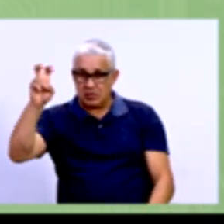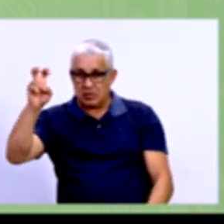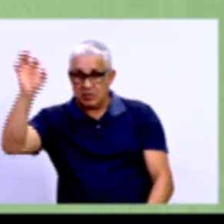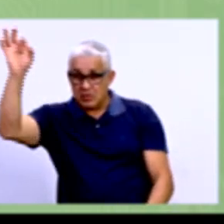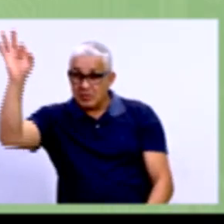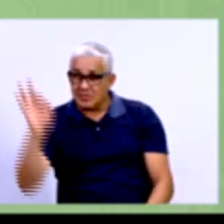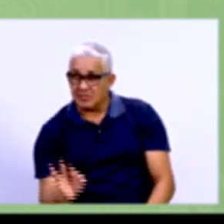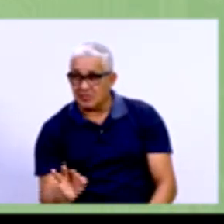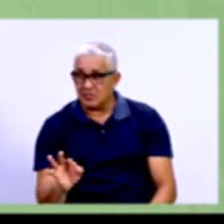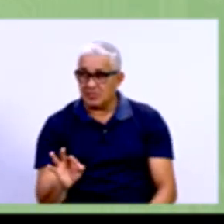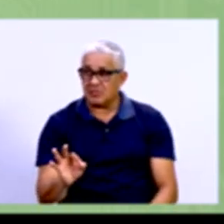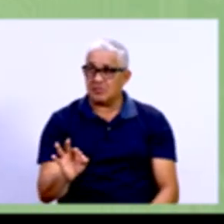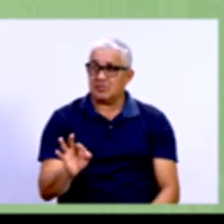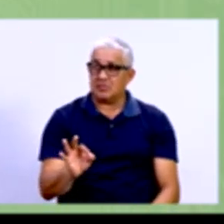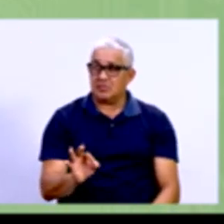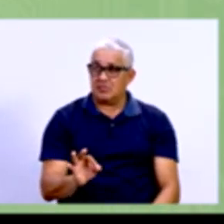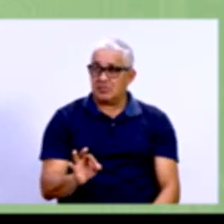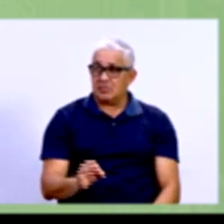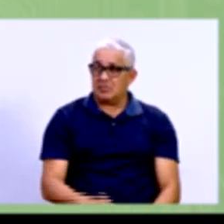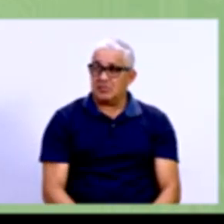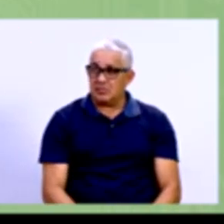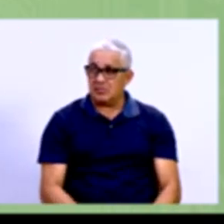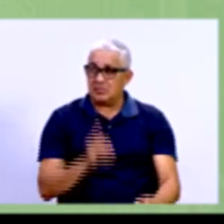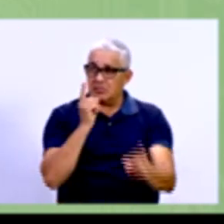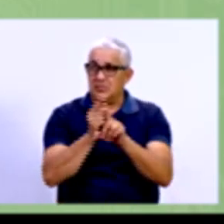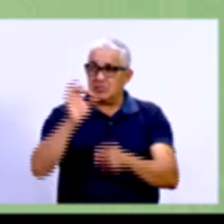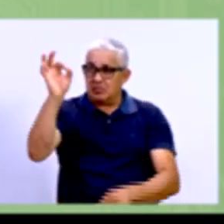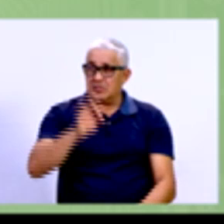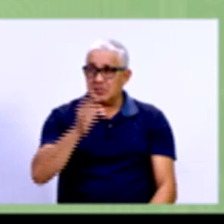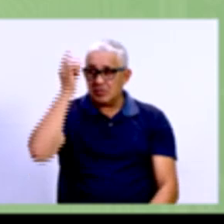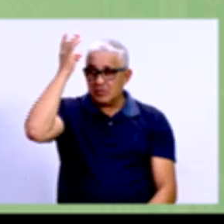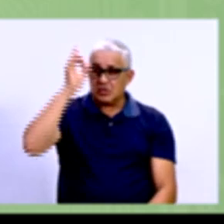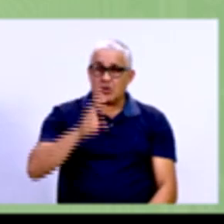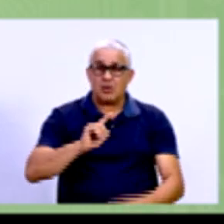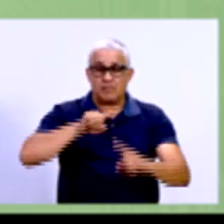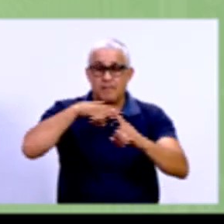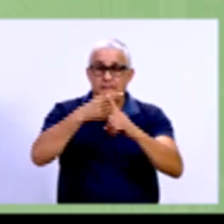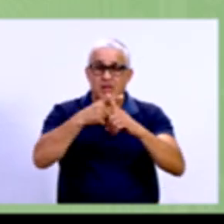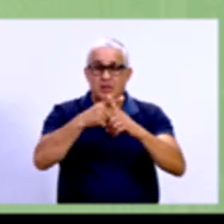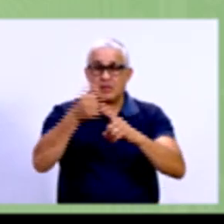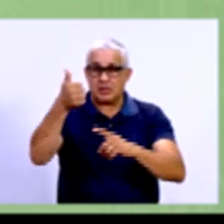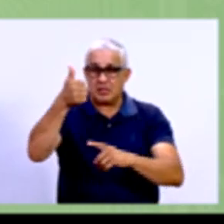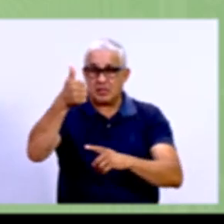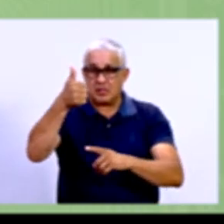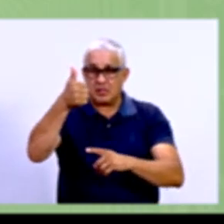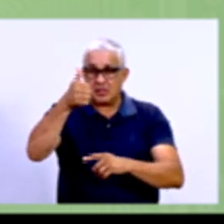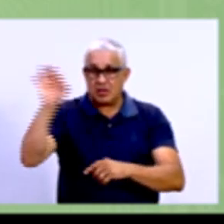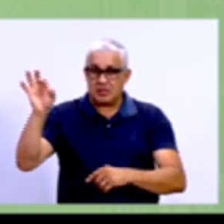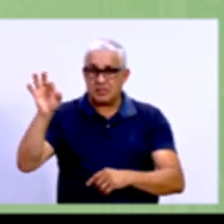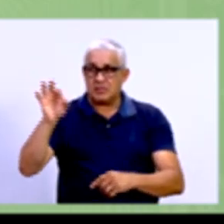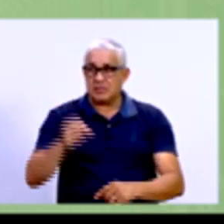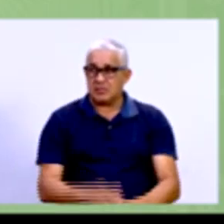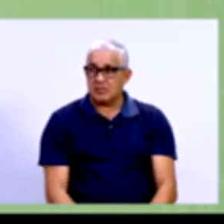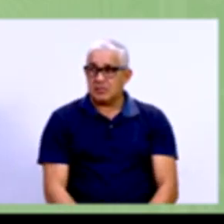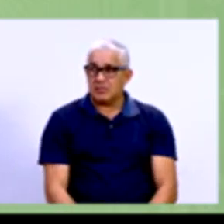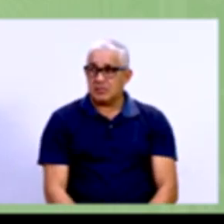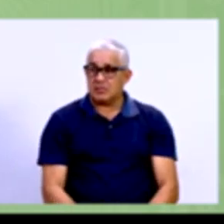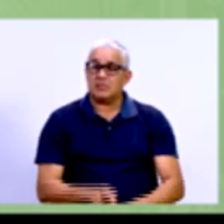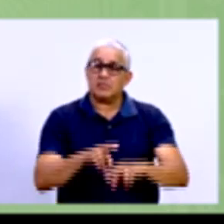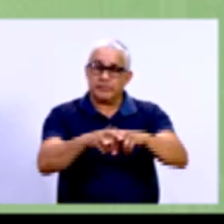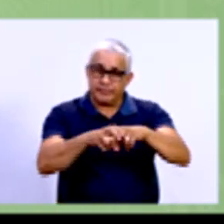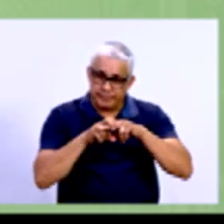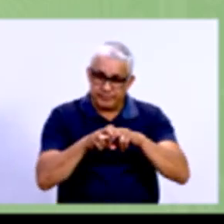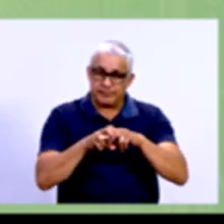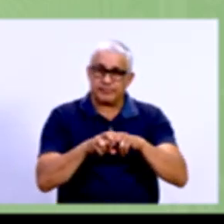Para a gente encontrar isso em percentual, é fácil, é só a gente multiplicar por 100, né? Por isso que, quando a gente falou do